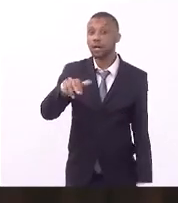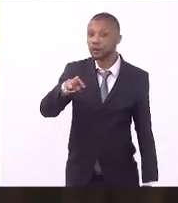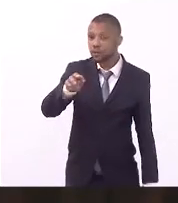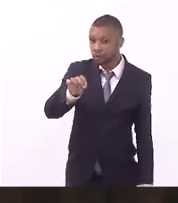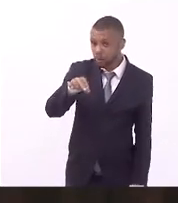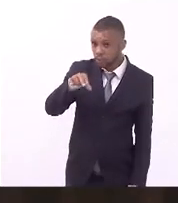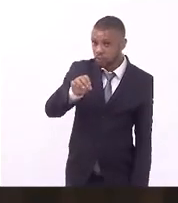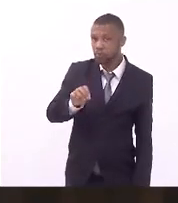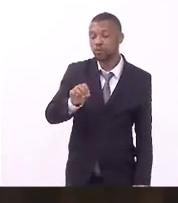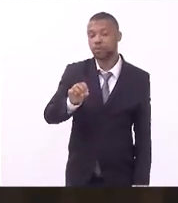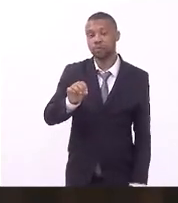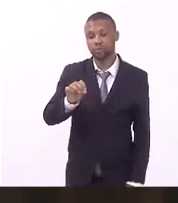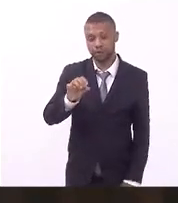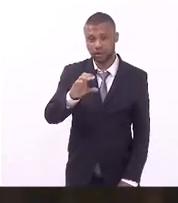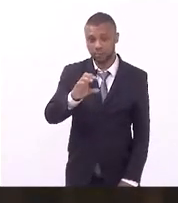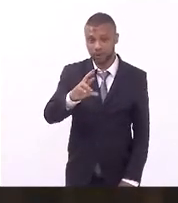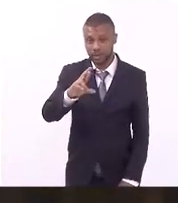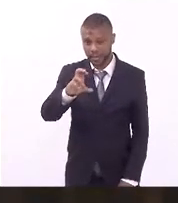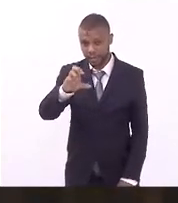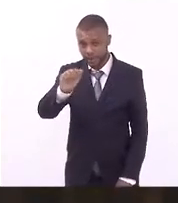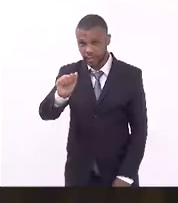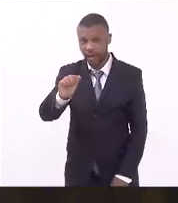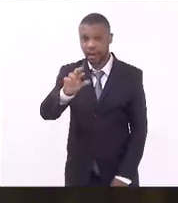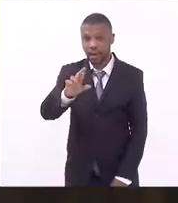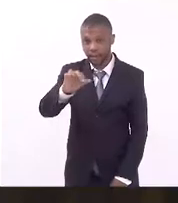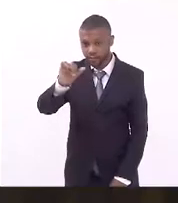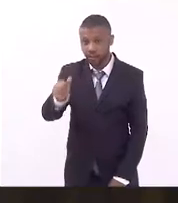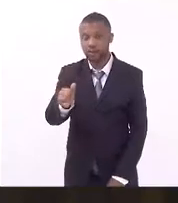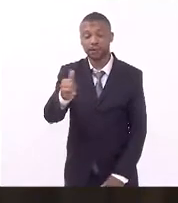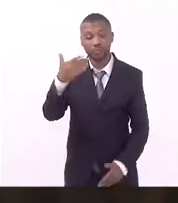do CREA-RJ. Muito obrigada pela presença de vocês.